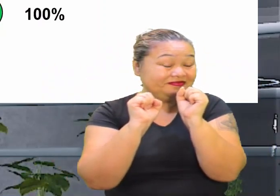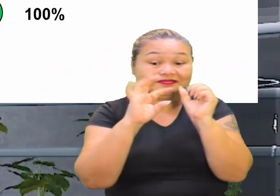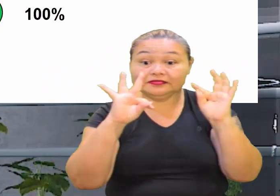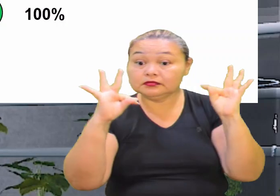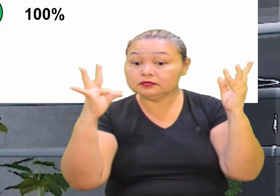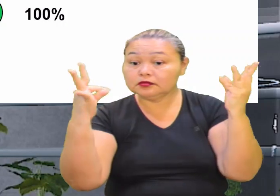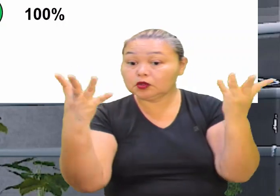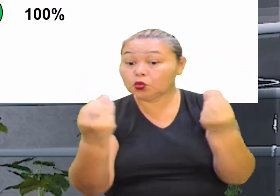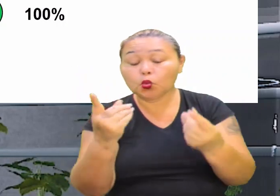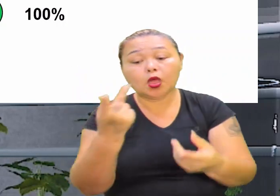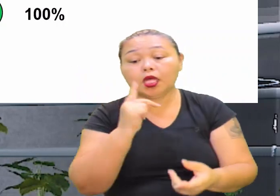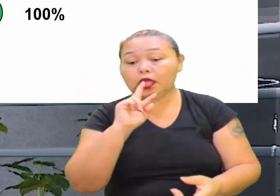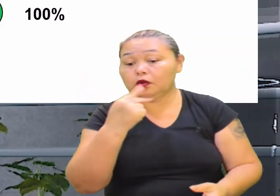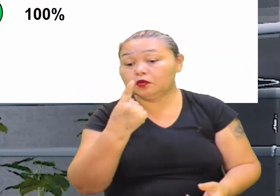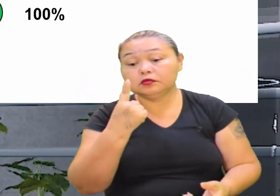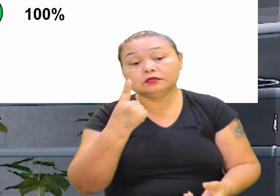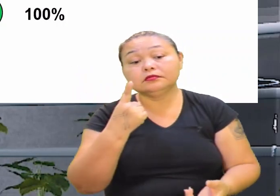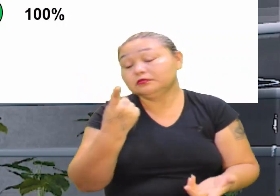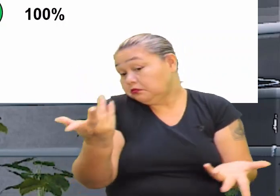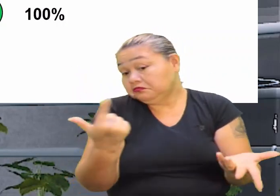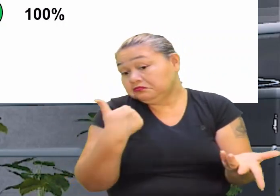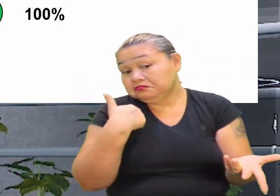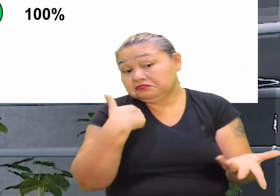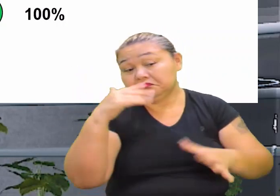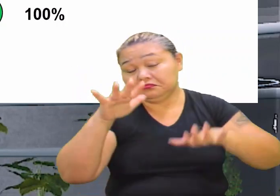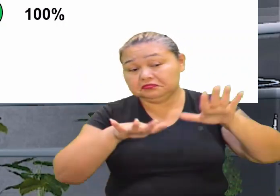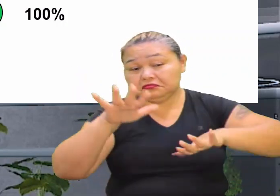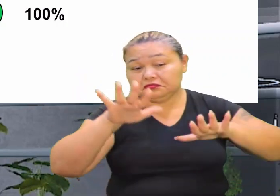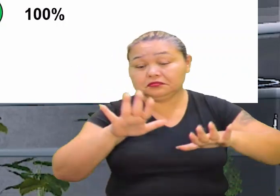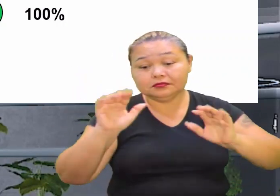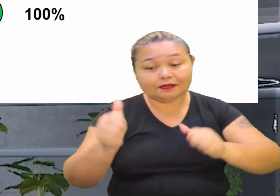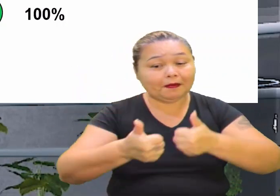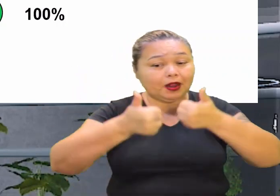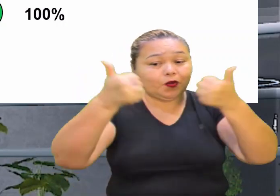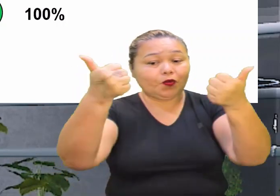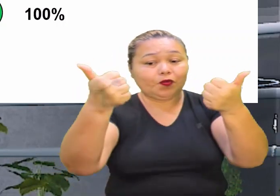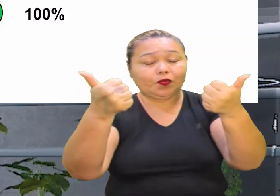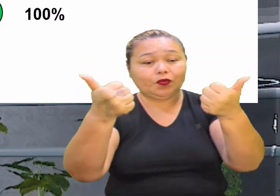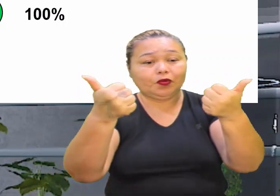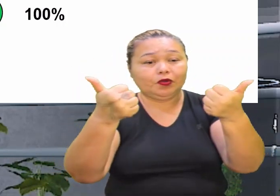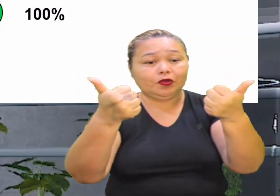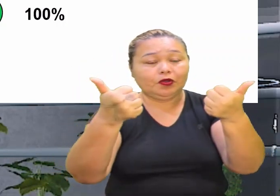todos não dobrarem ou todos dobrarem. Então, para a gente ter uma melhor